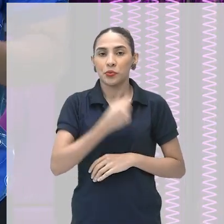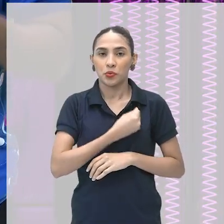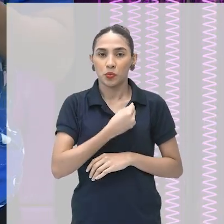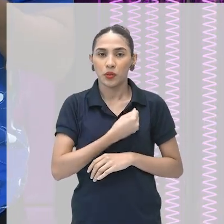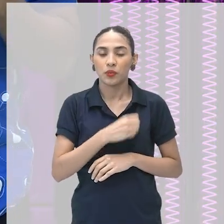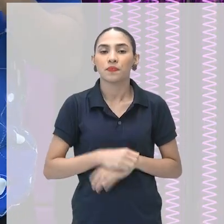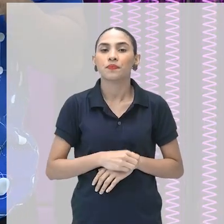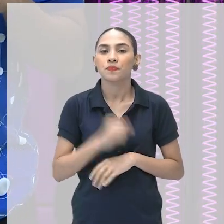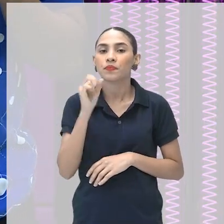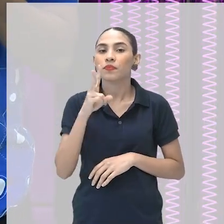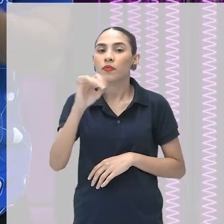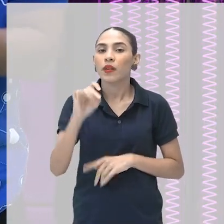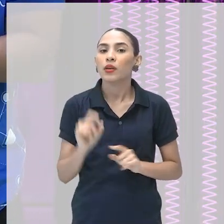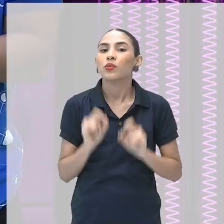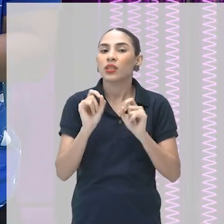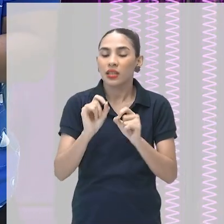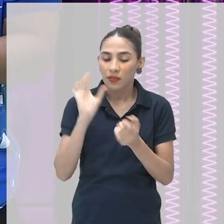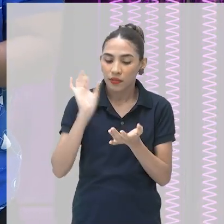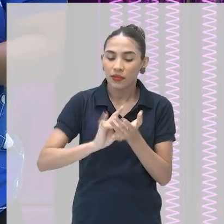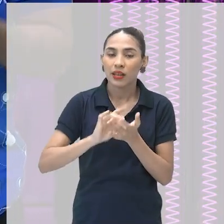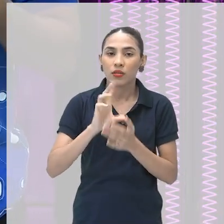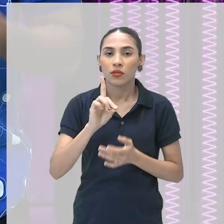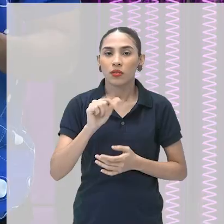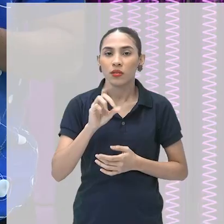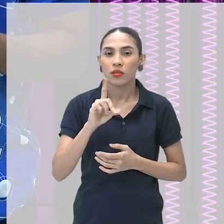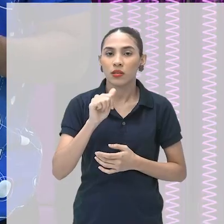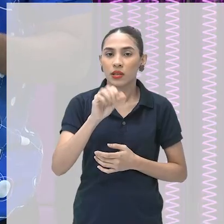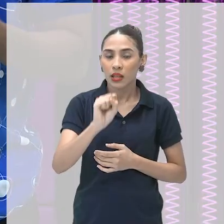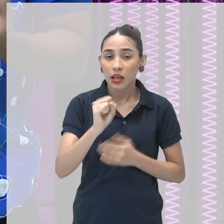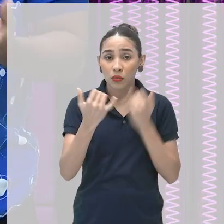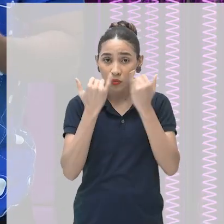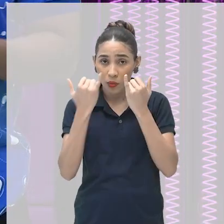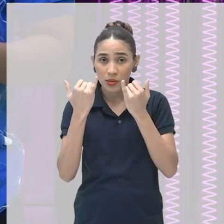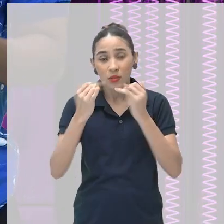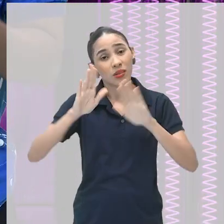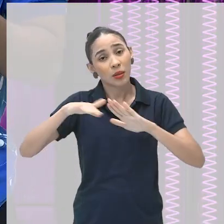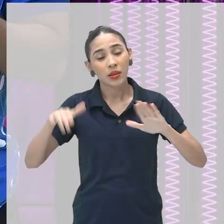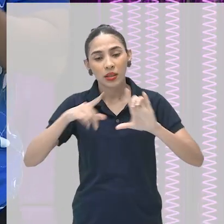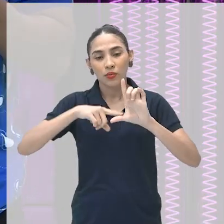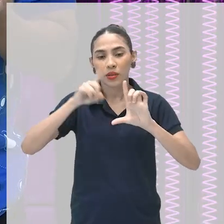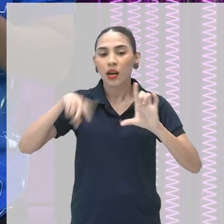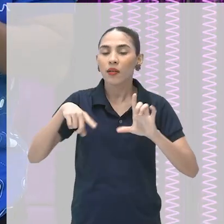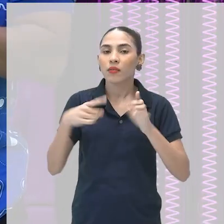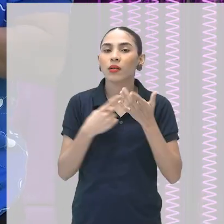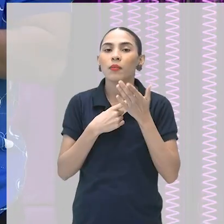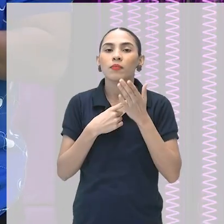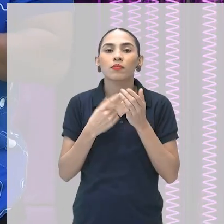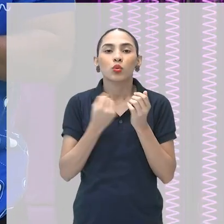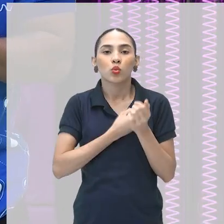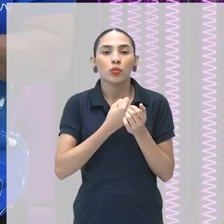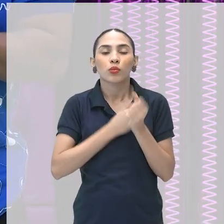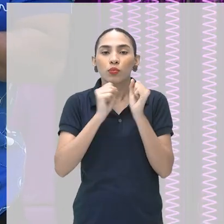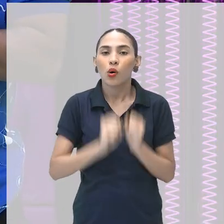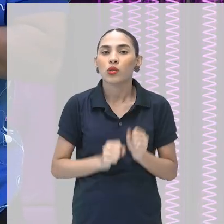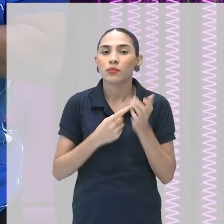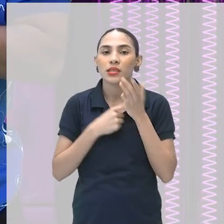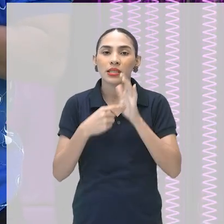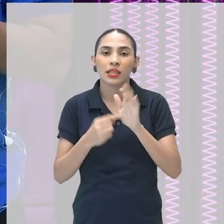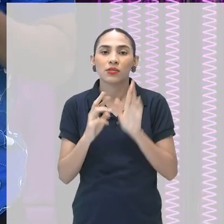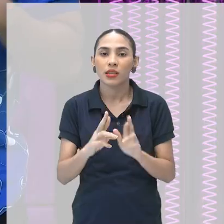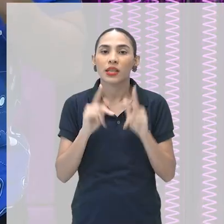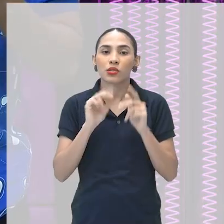números, eu vou estar trabalhando de fato com os dados. Dependendo do gráfico, os números podem apresentar diferentes unidades de